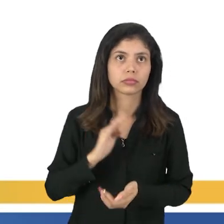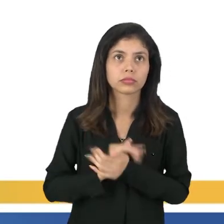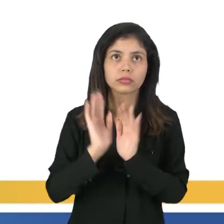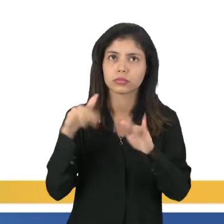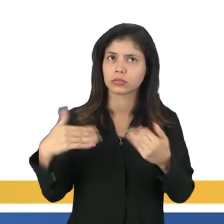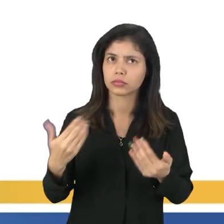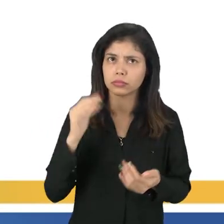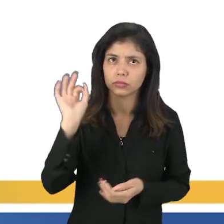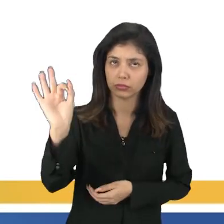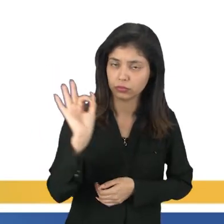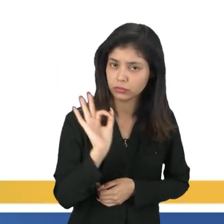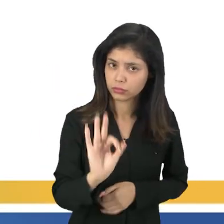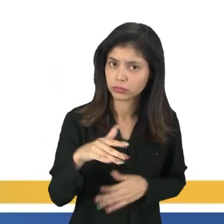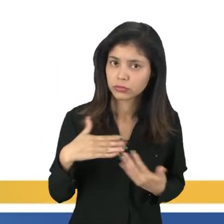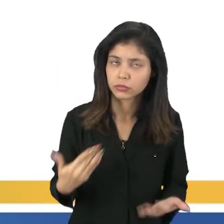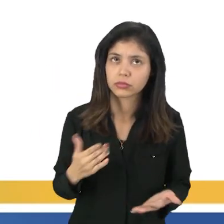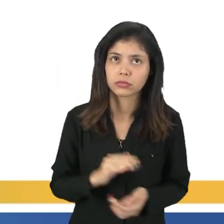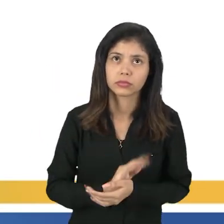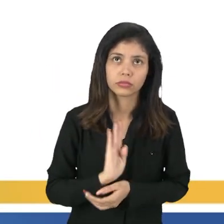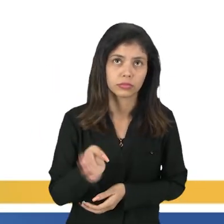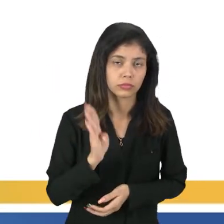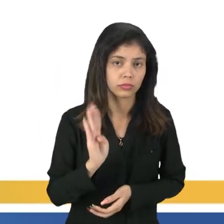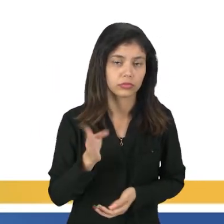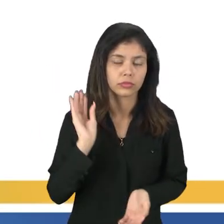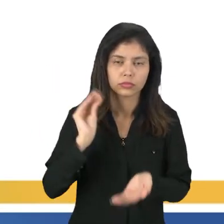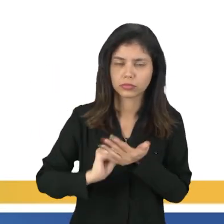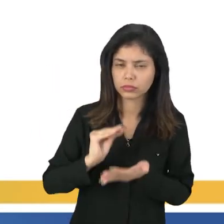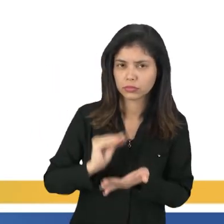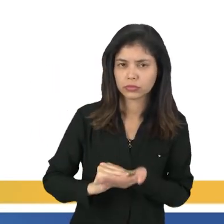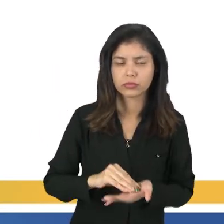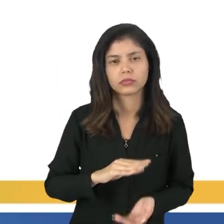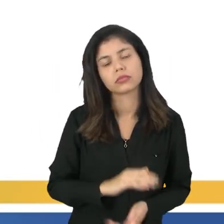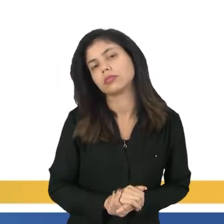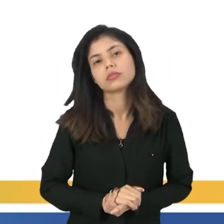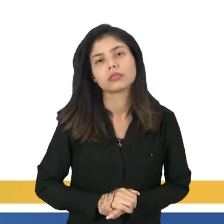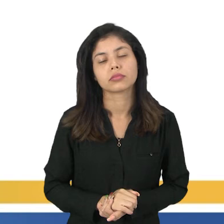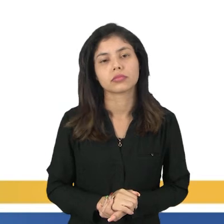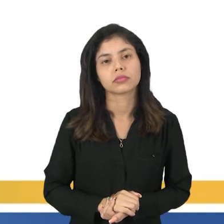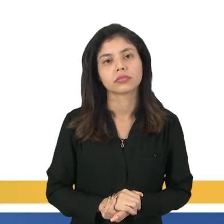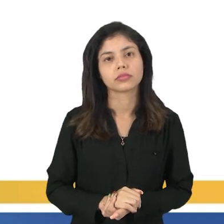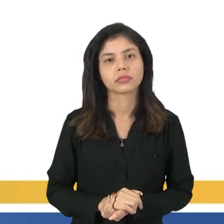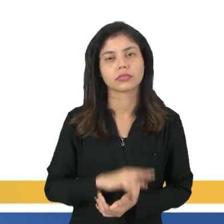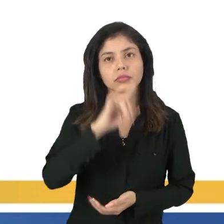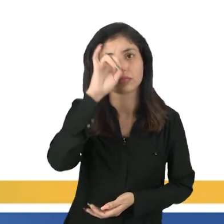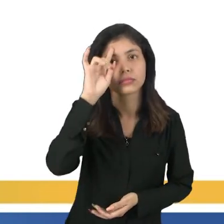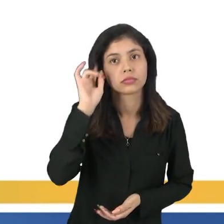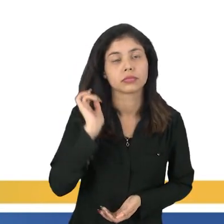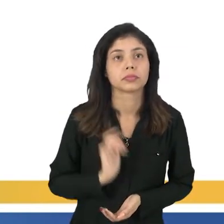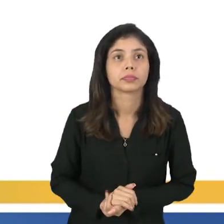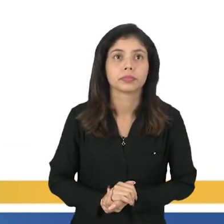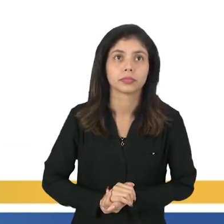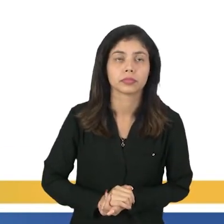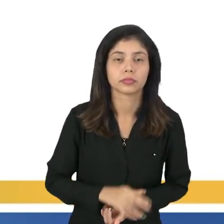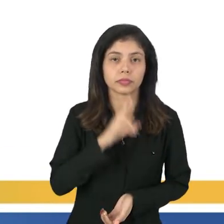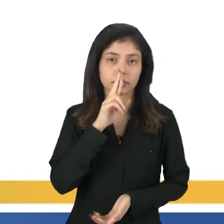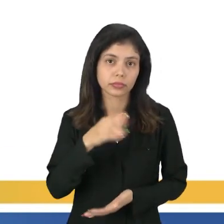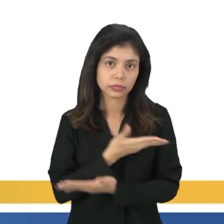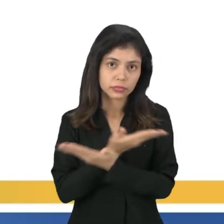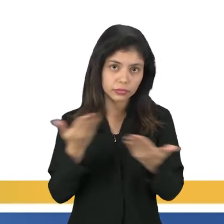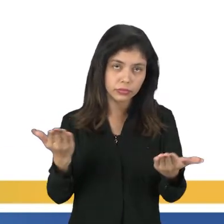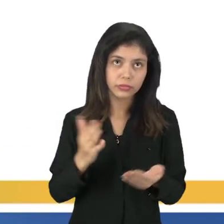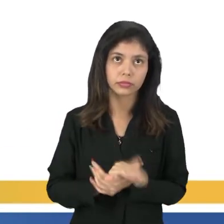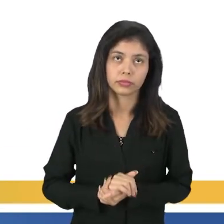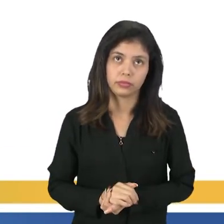primeiro bimestre. Então, qual é a porcentagem que representa os bimestres que faltam? Então, aqui,